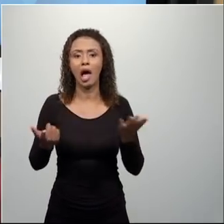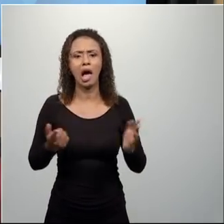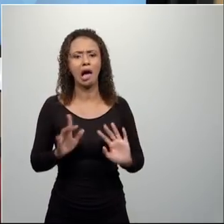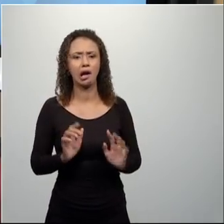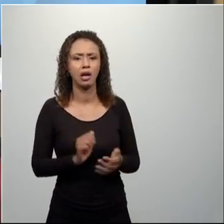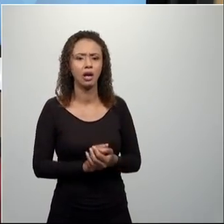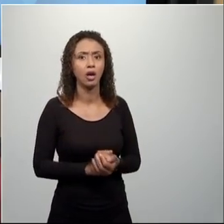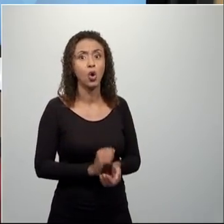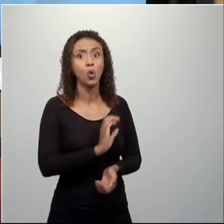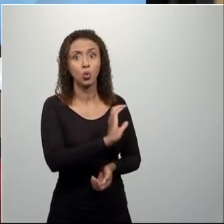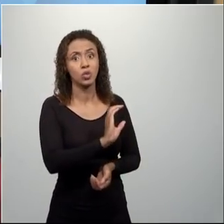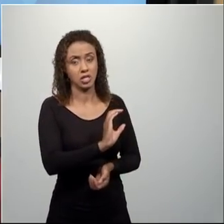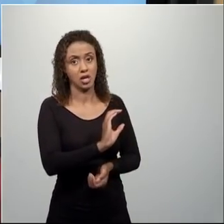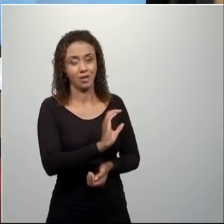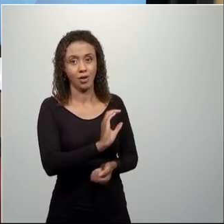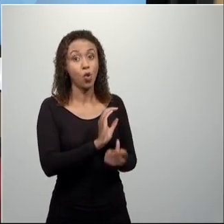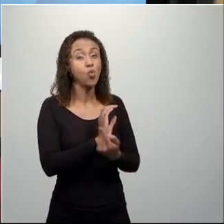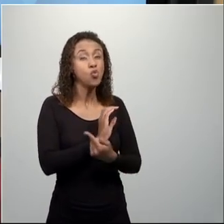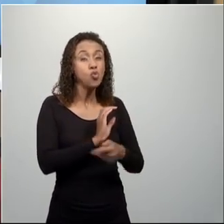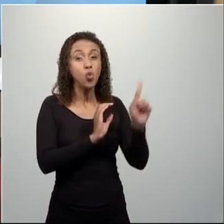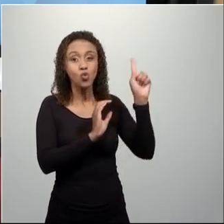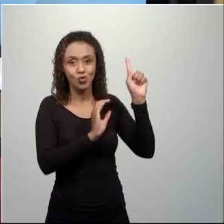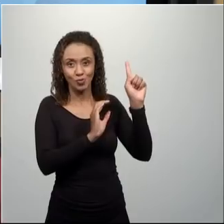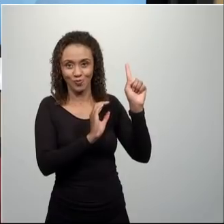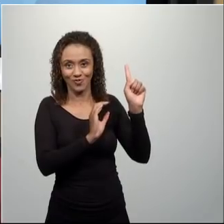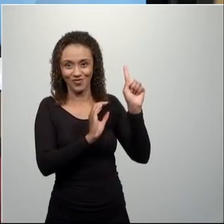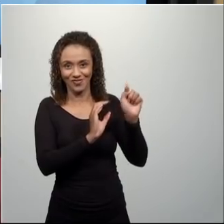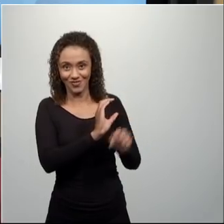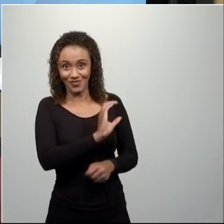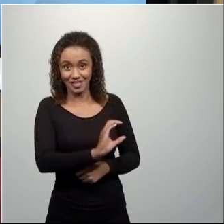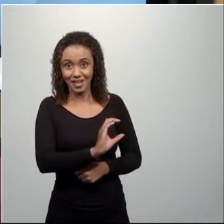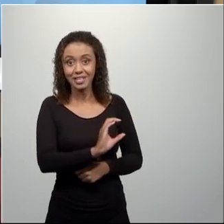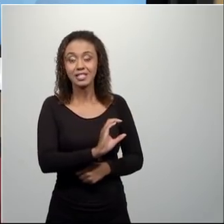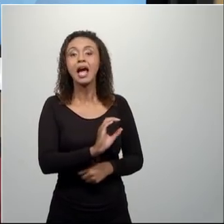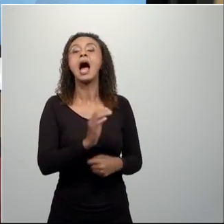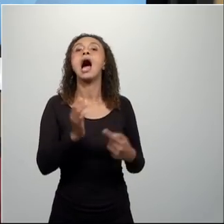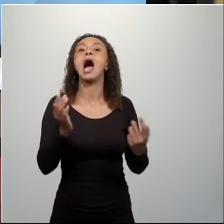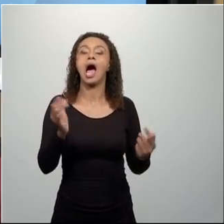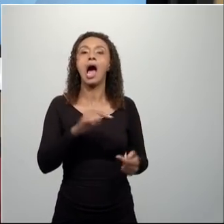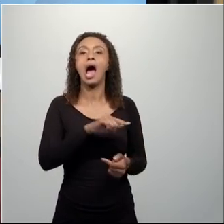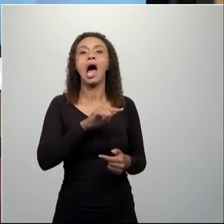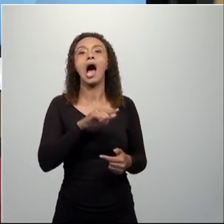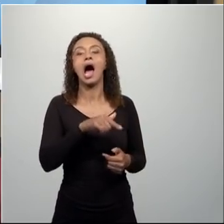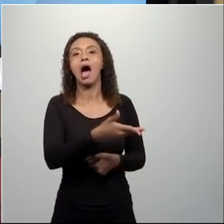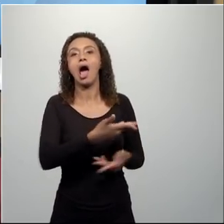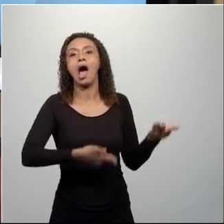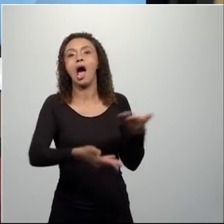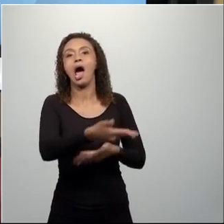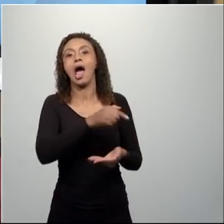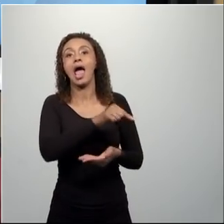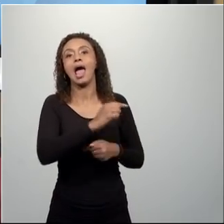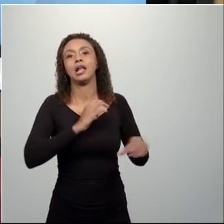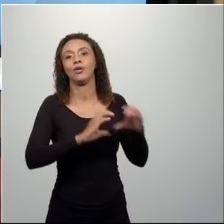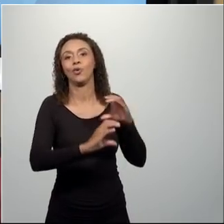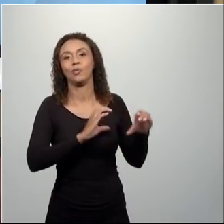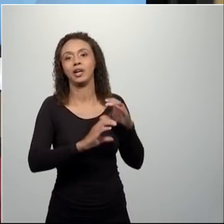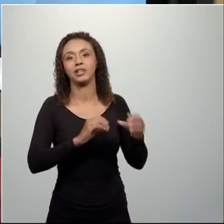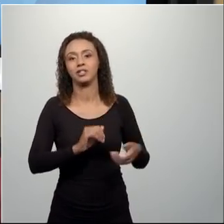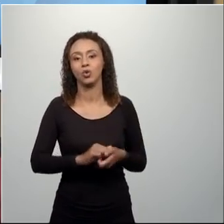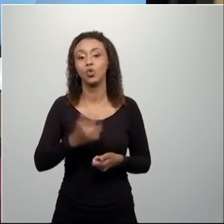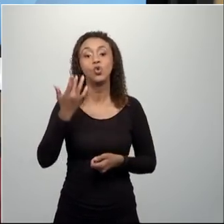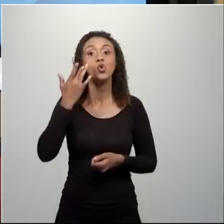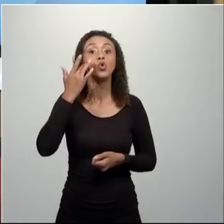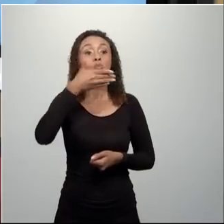ponto de encontro é o mais longe que ele consegue enxergar próximo do usuário ele não consegue ver